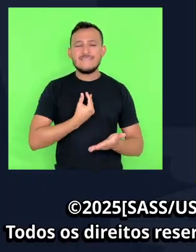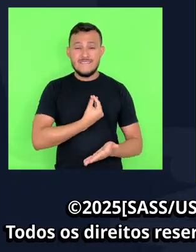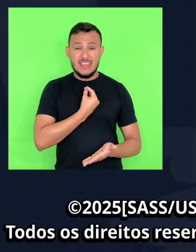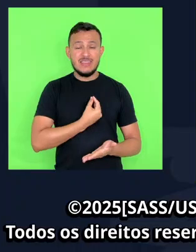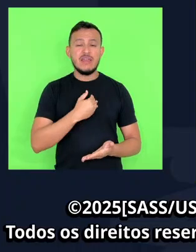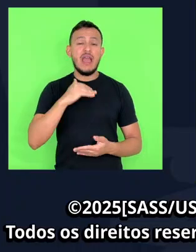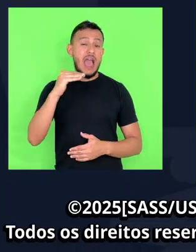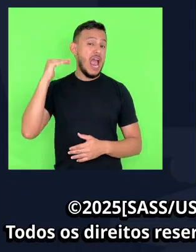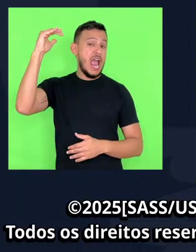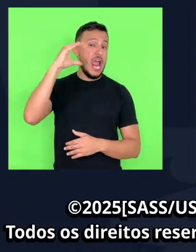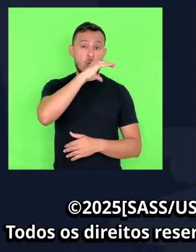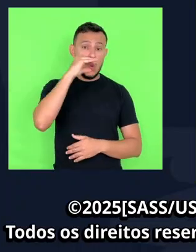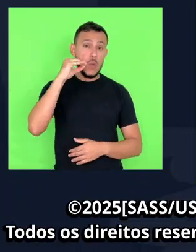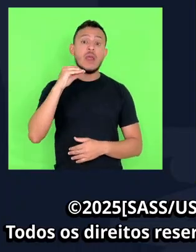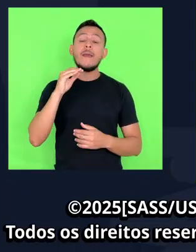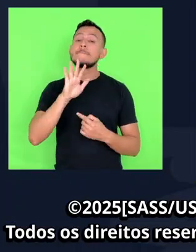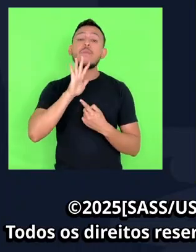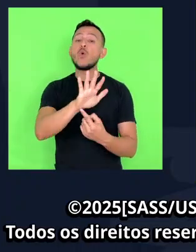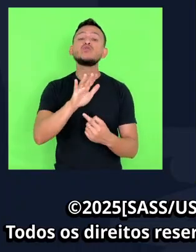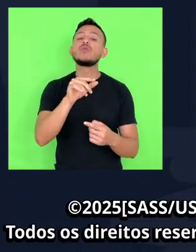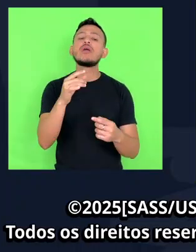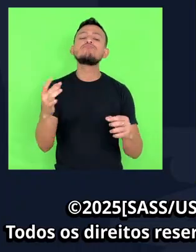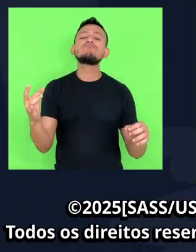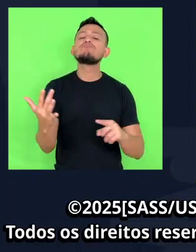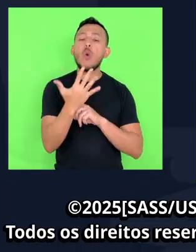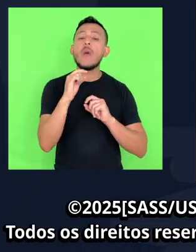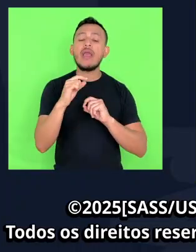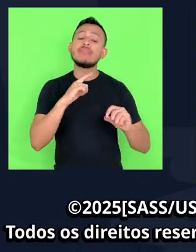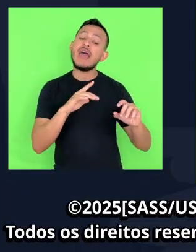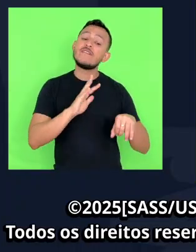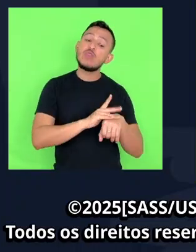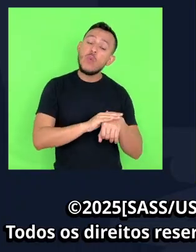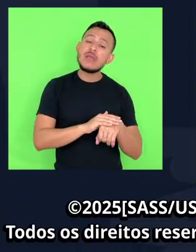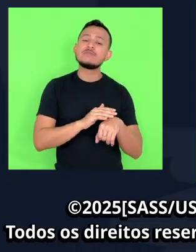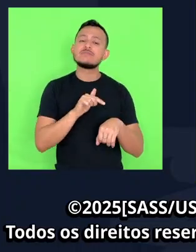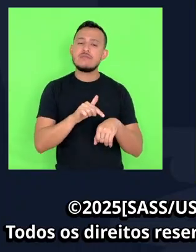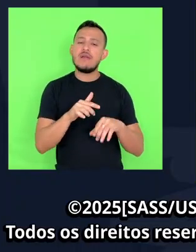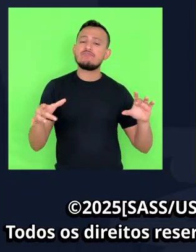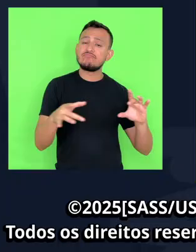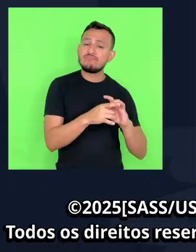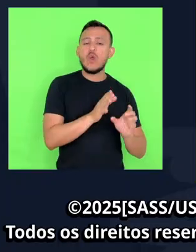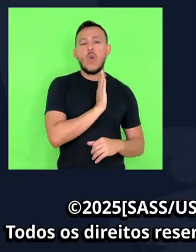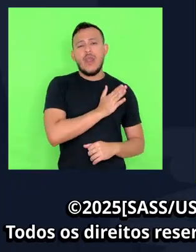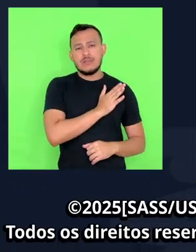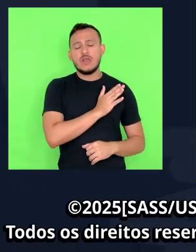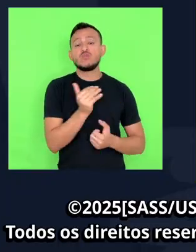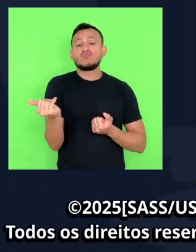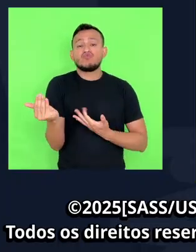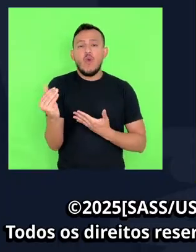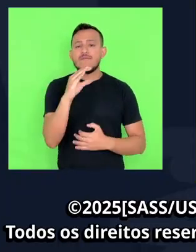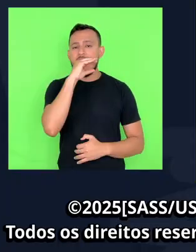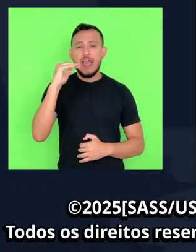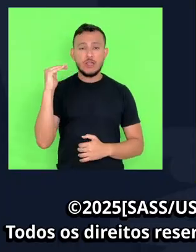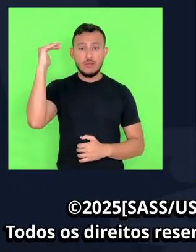vida adulta, mostrou que a insegurança alimentar ela esteve associada a uma pior saúde cardiovascular nos